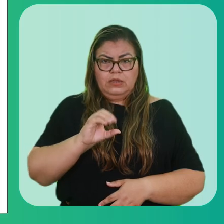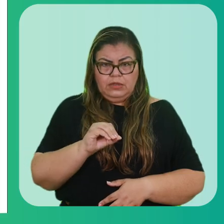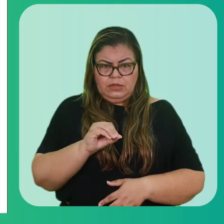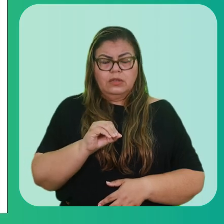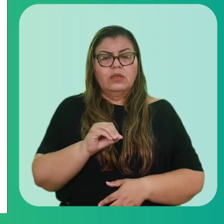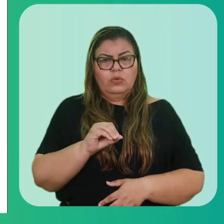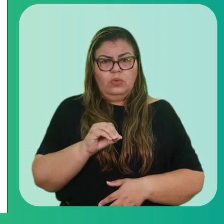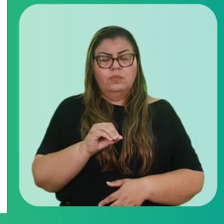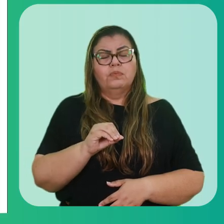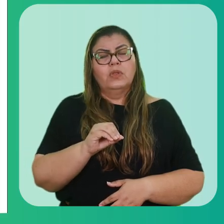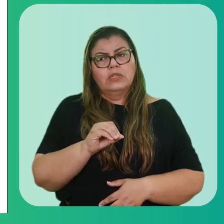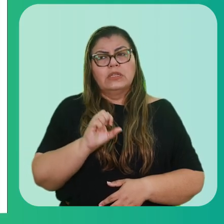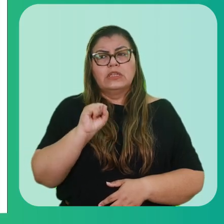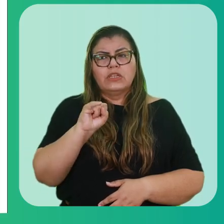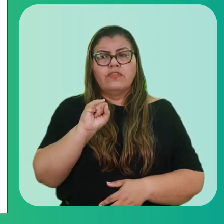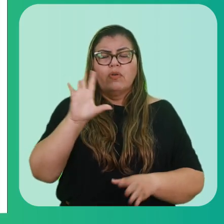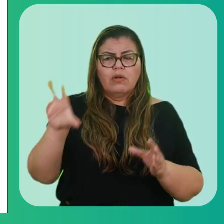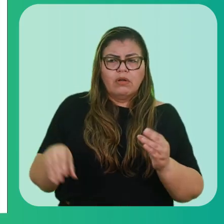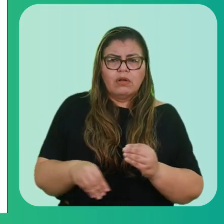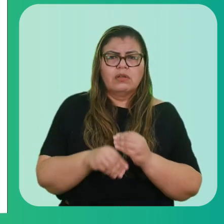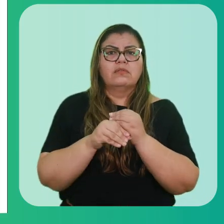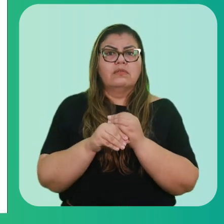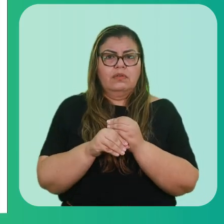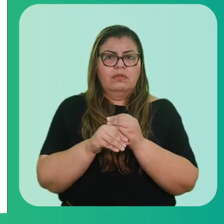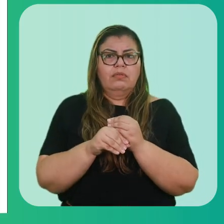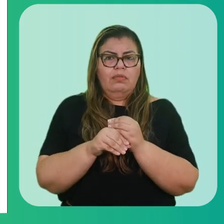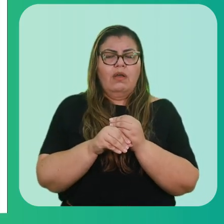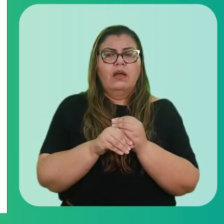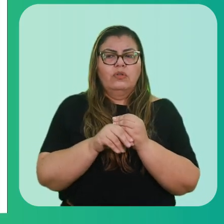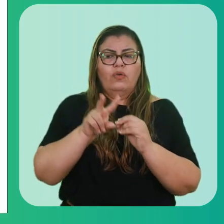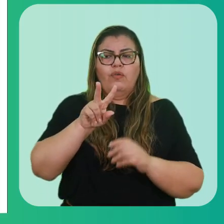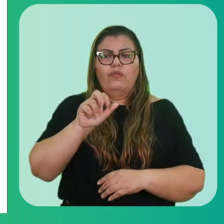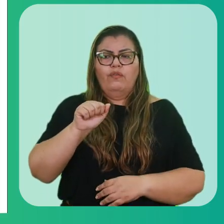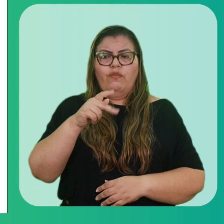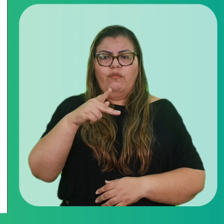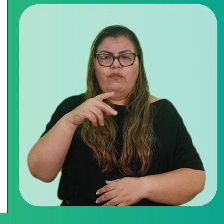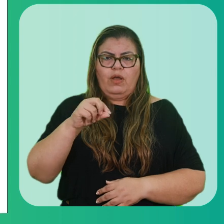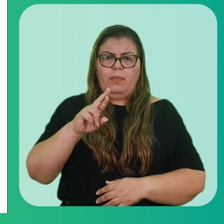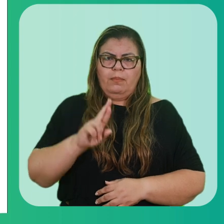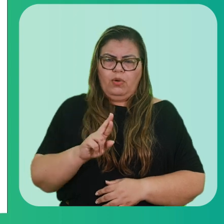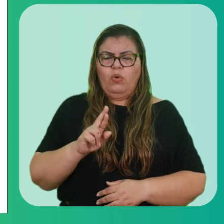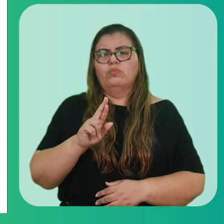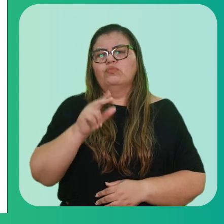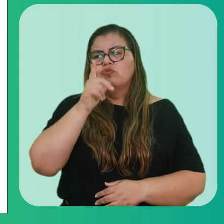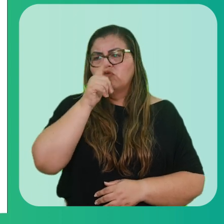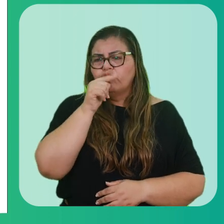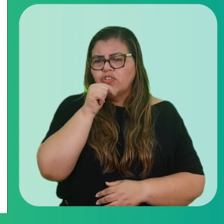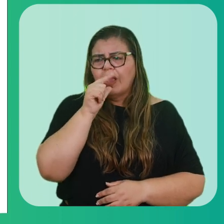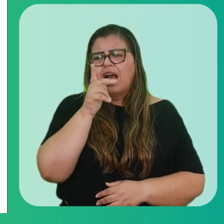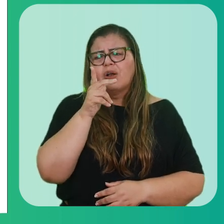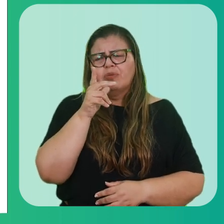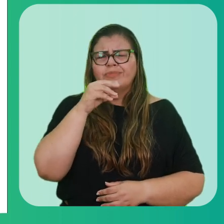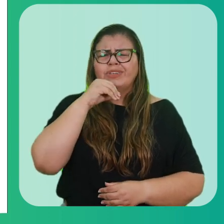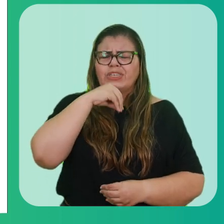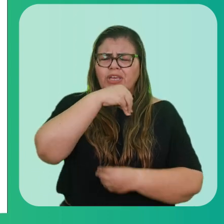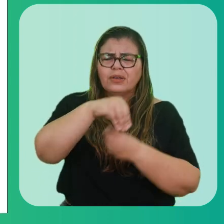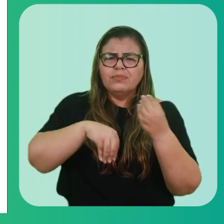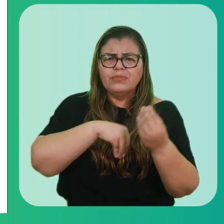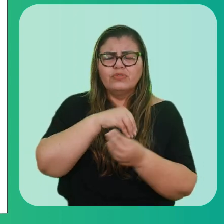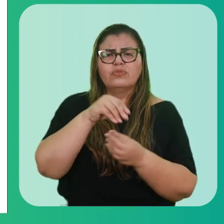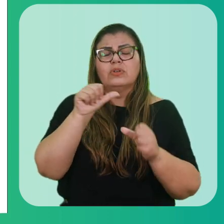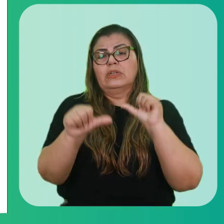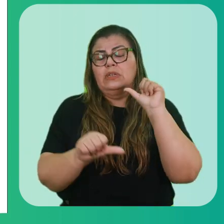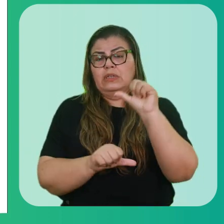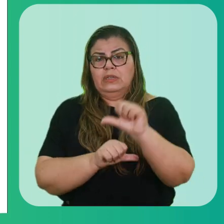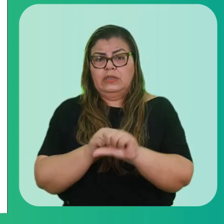ao acrescentar o vapor de água, mudaria um pouquinho dessas porcentagens, não mudaria tanto assim, porque se a gente for